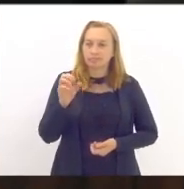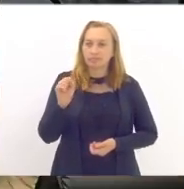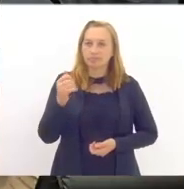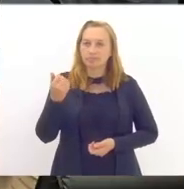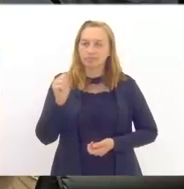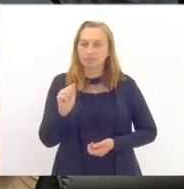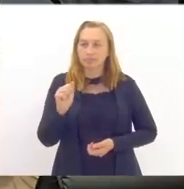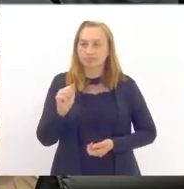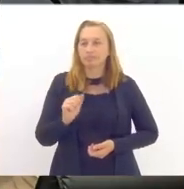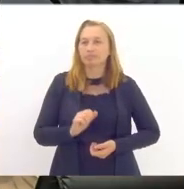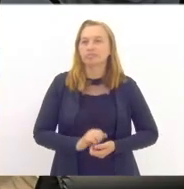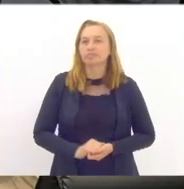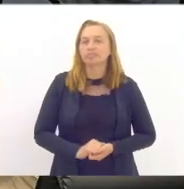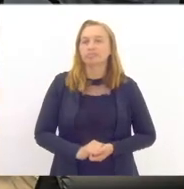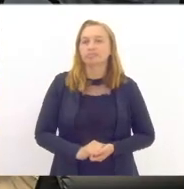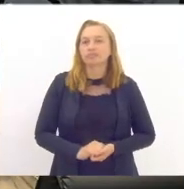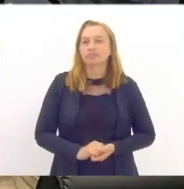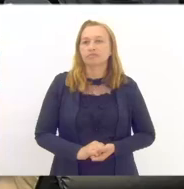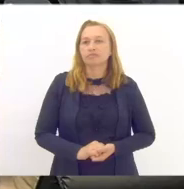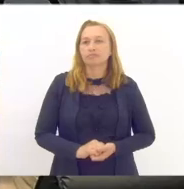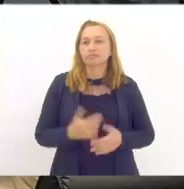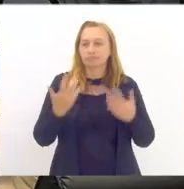Fernandes.